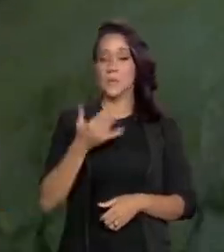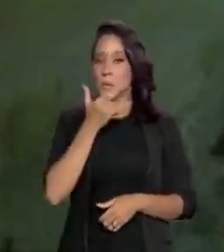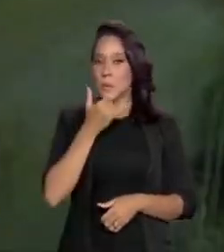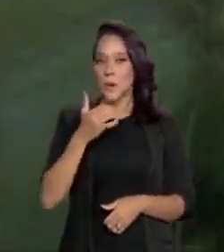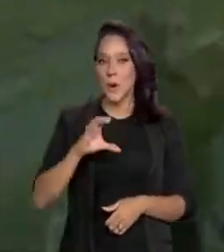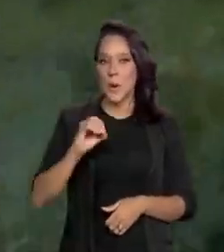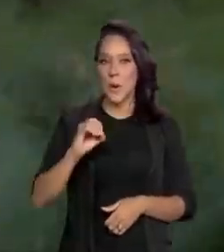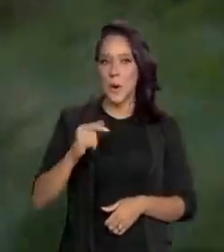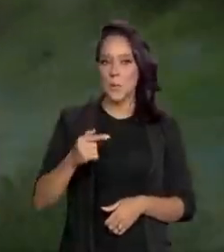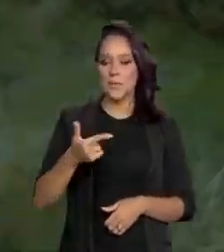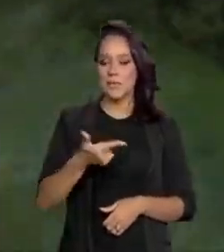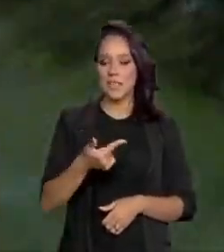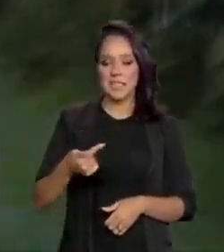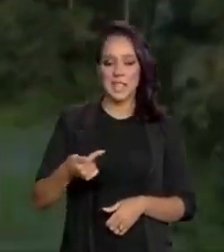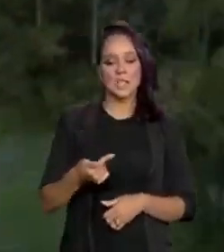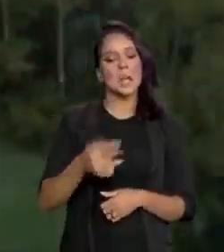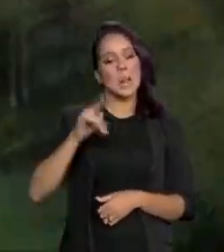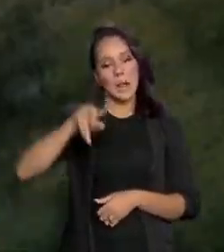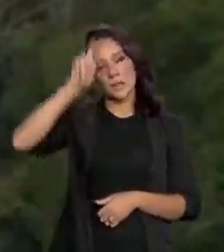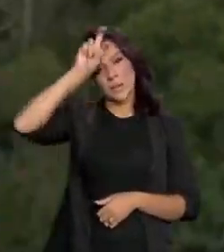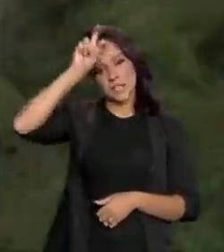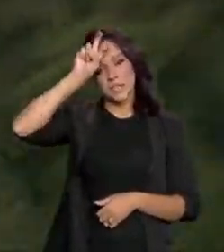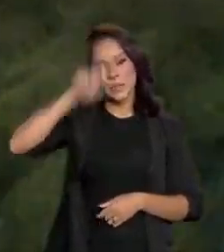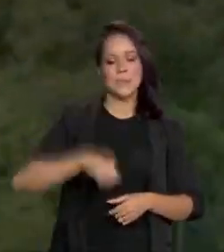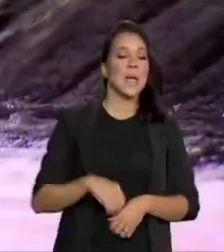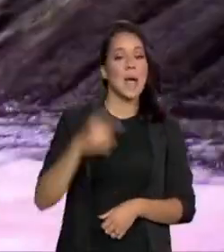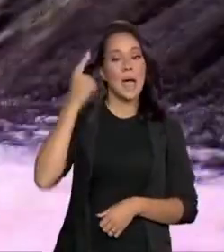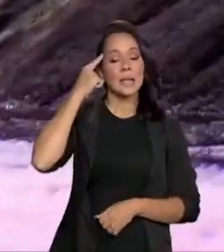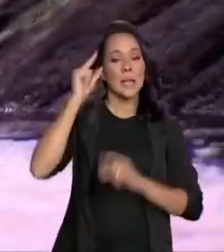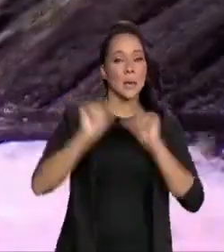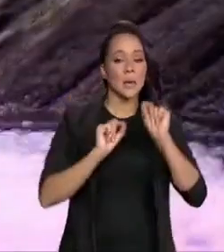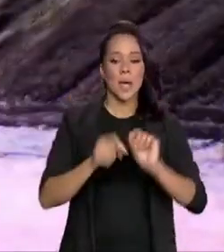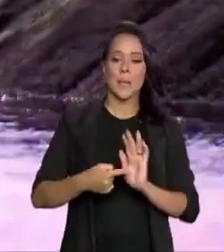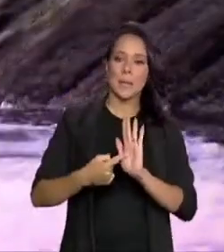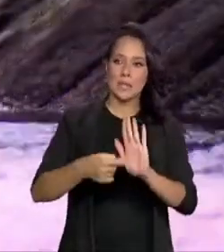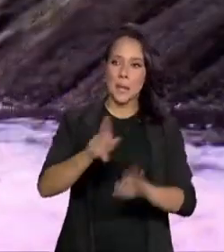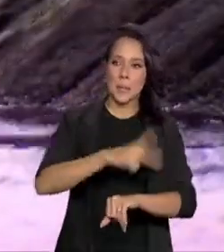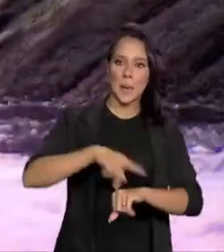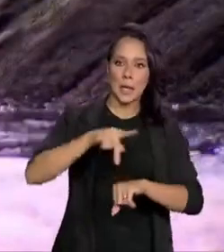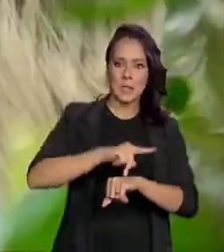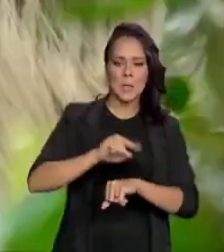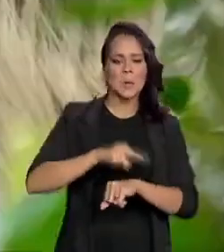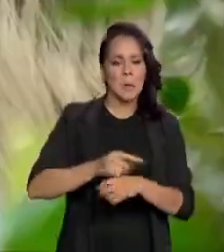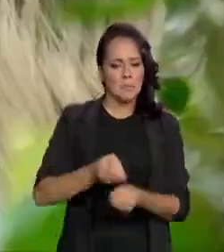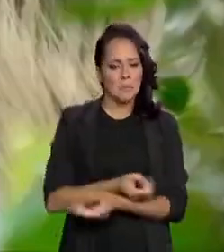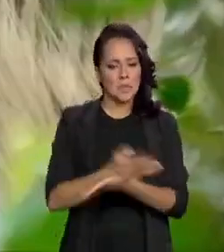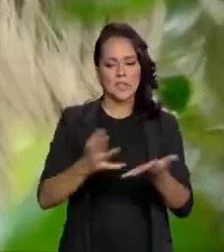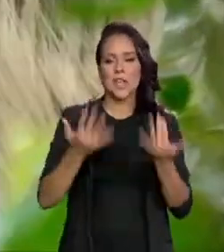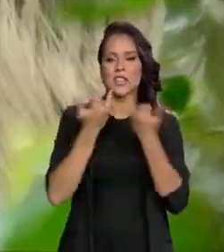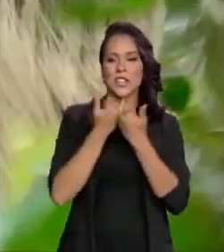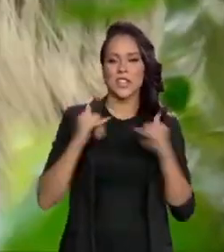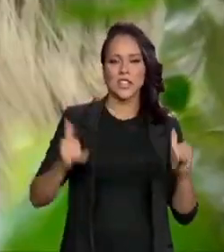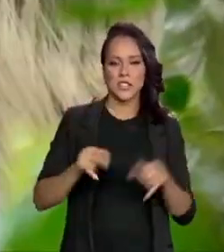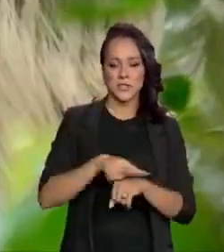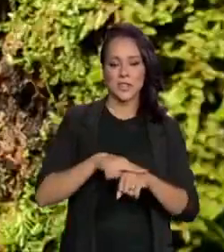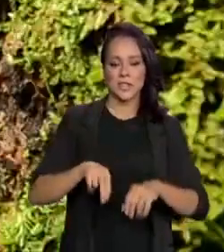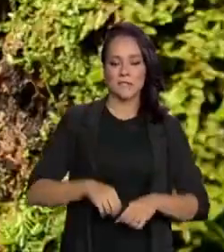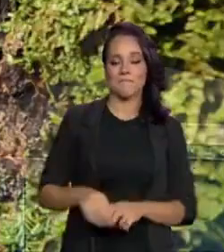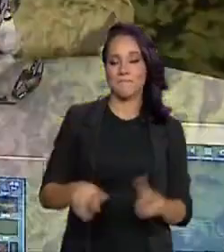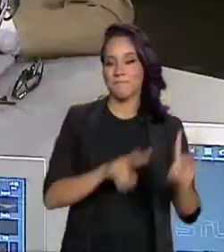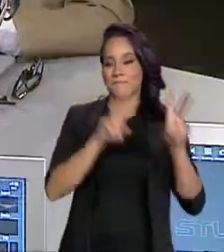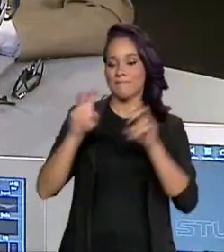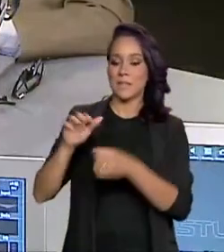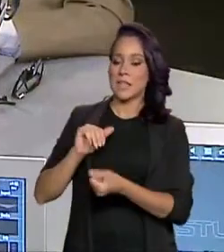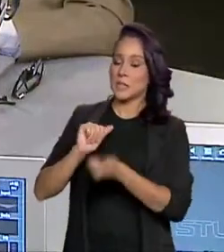Em novembro, no Egito, segundo o ministro. A ideia é apresentar o país como um grande fornecedor de energia verde.